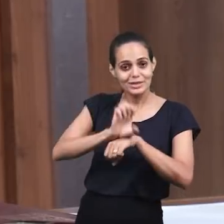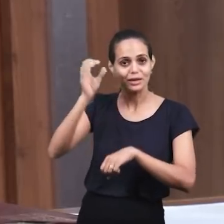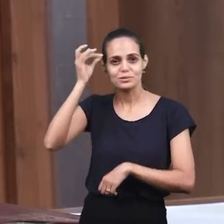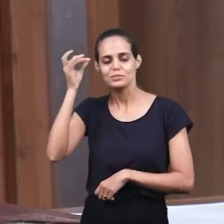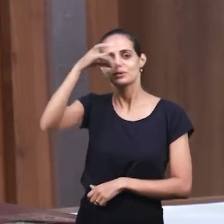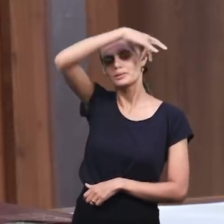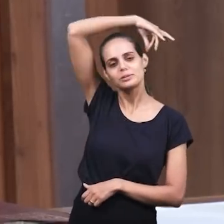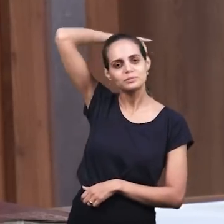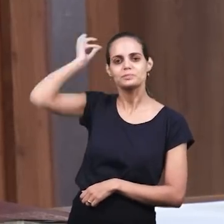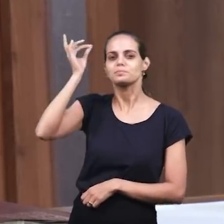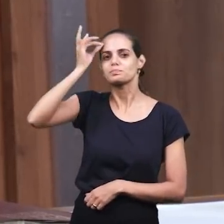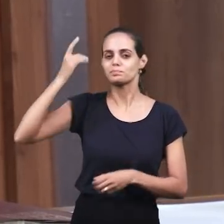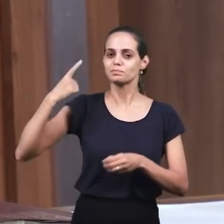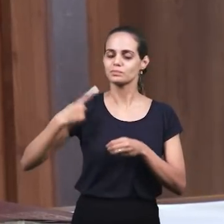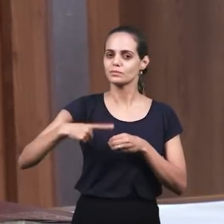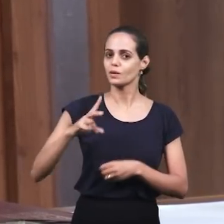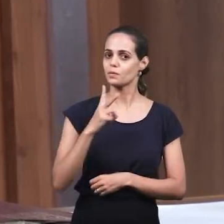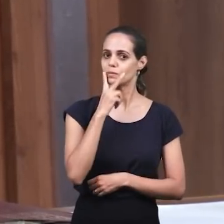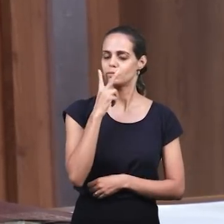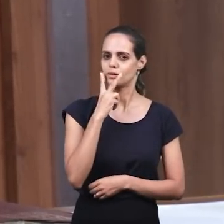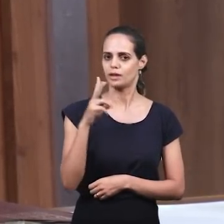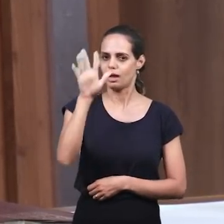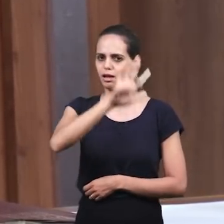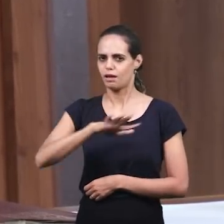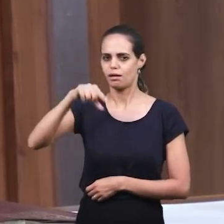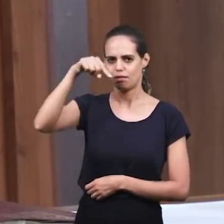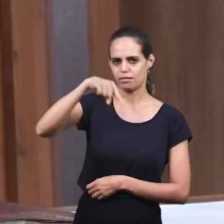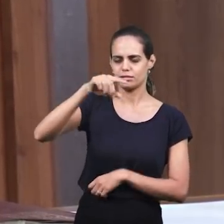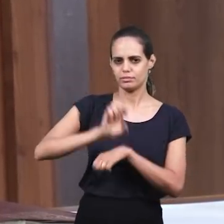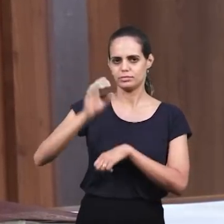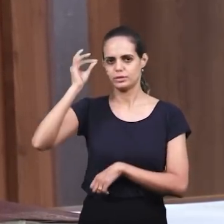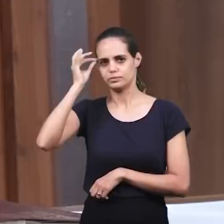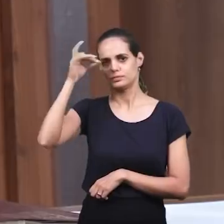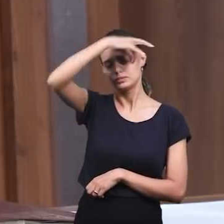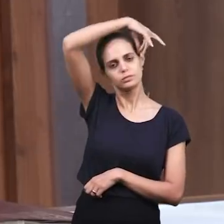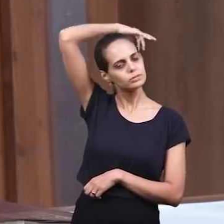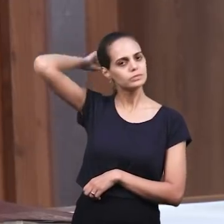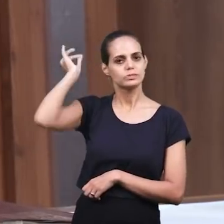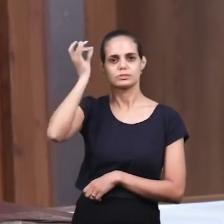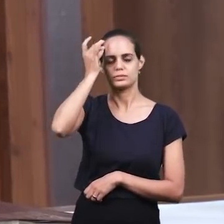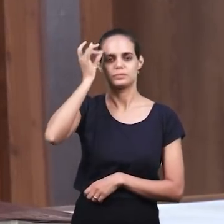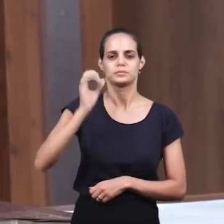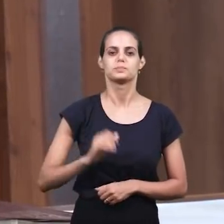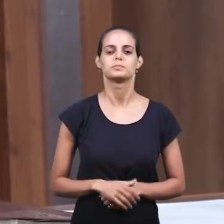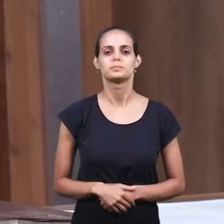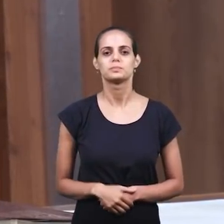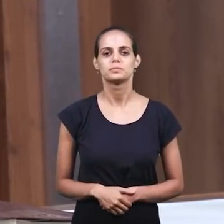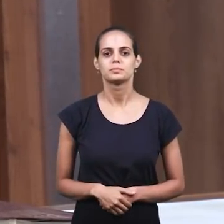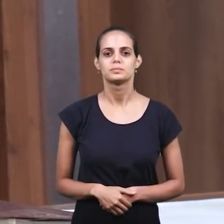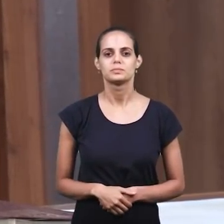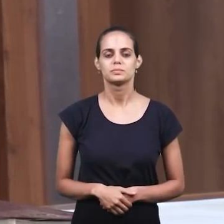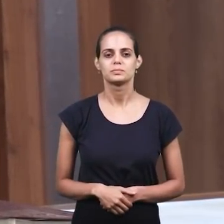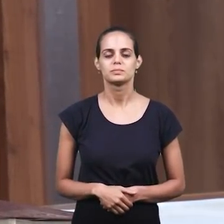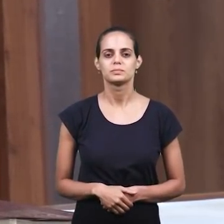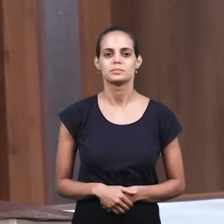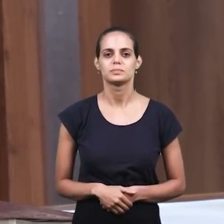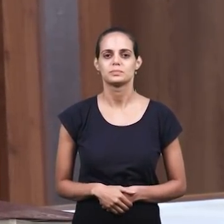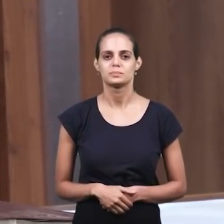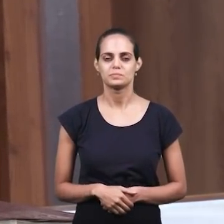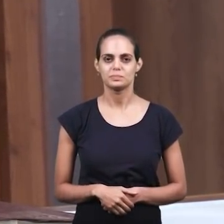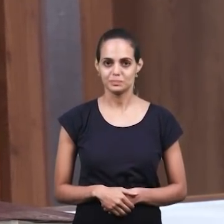a participação nessa atividade, nessa programação da tarde, dos nossos irmãos aqui de Vitória, da Igreja da Enseada